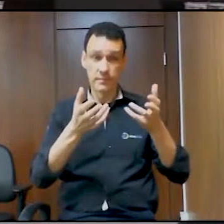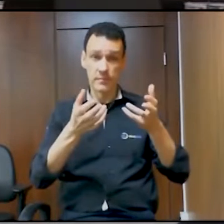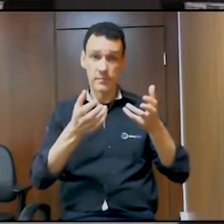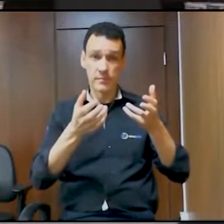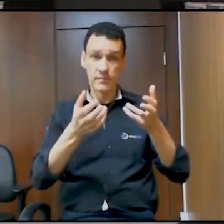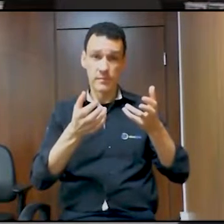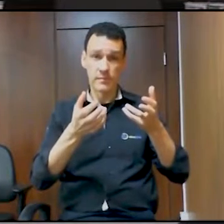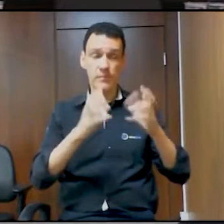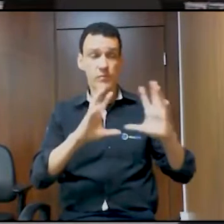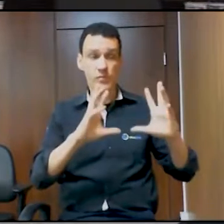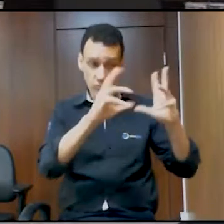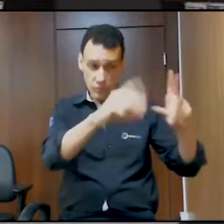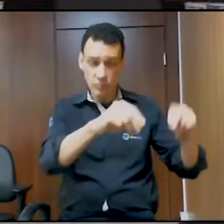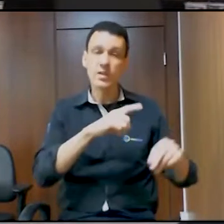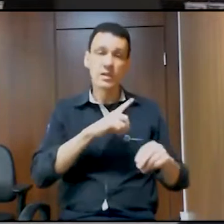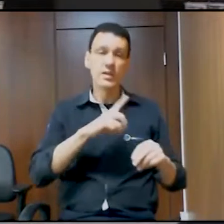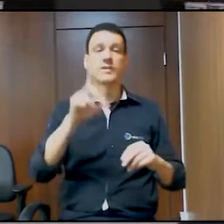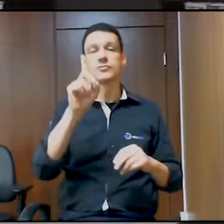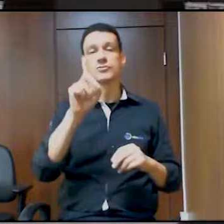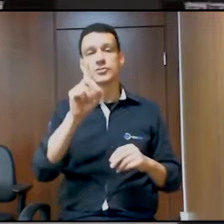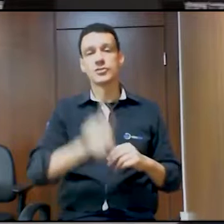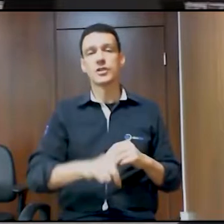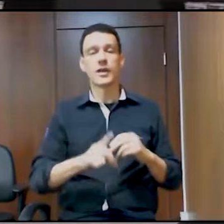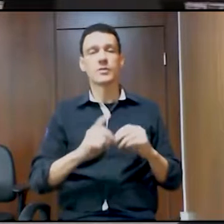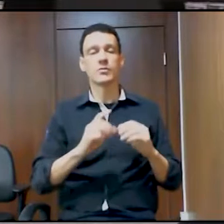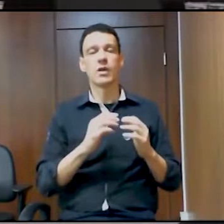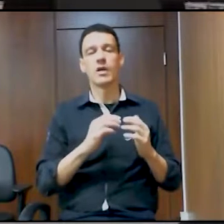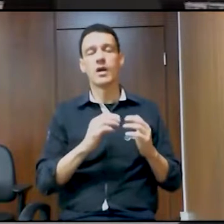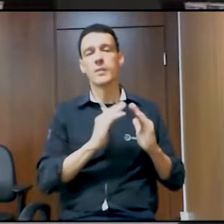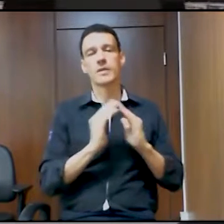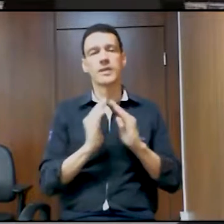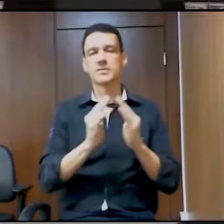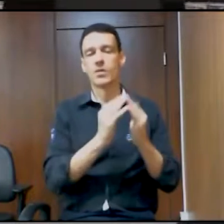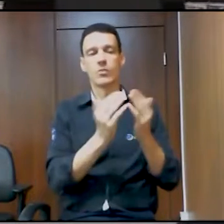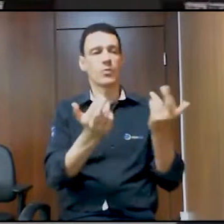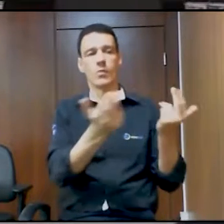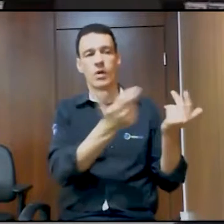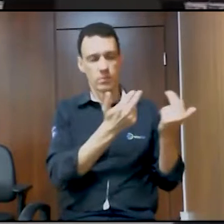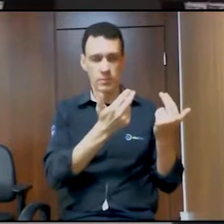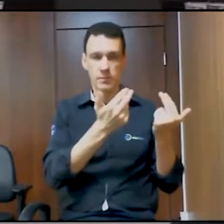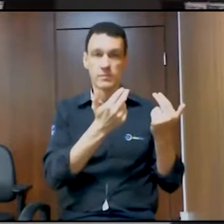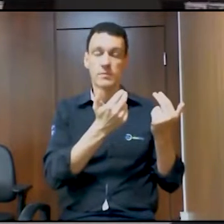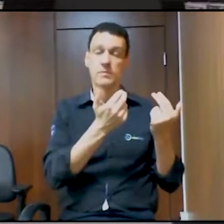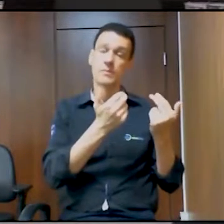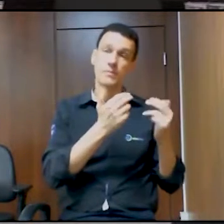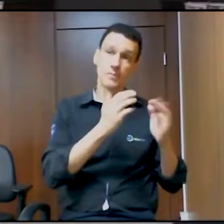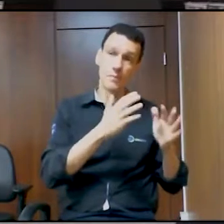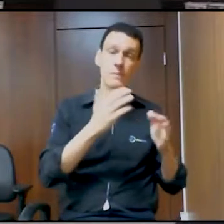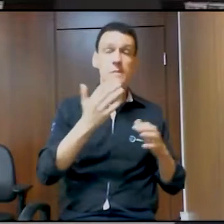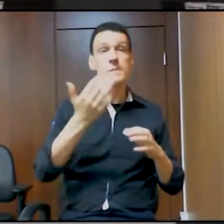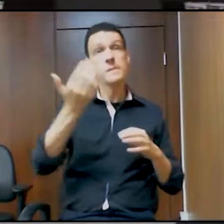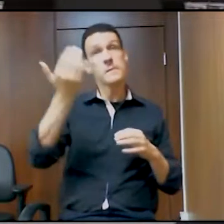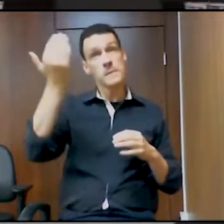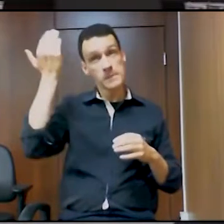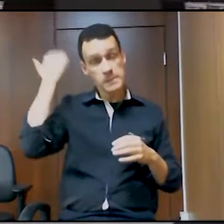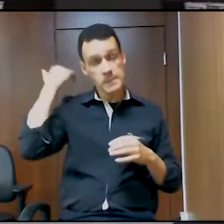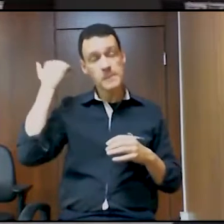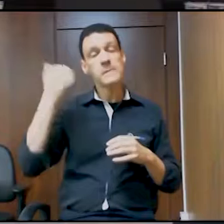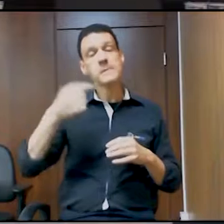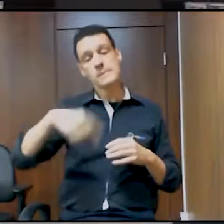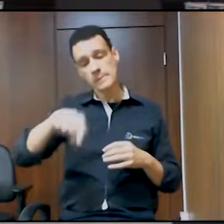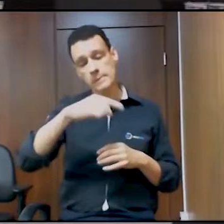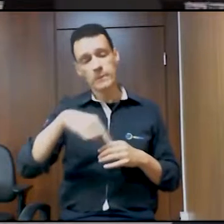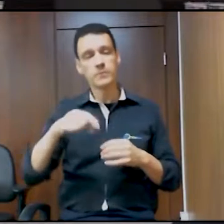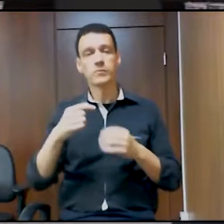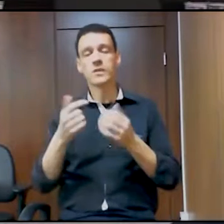mesmo direito à habitação. Tem as questões de priorização, mas no Asdrubal a gente tentou garantir que a gente conseguisse atender, ainda